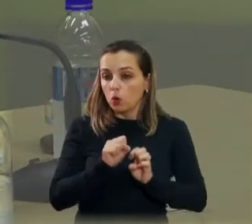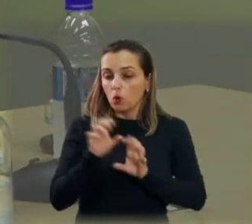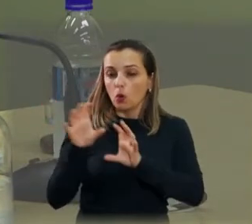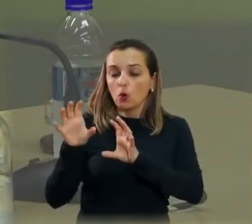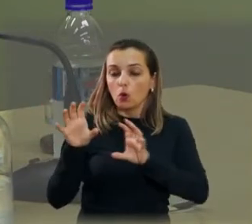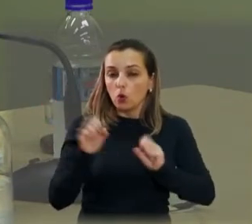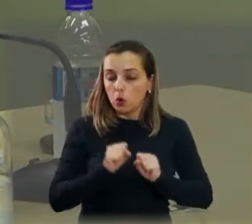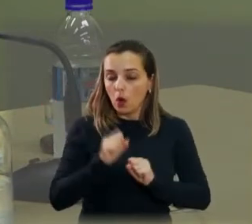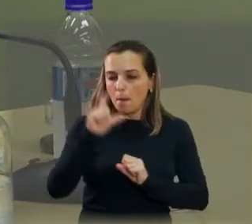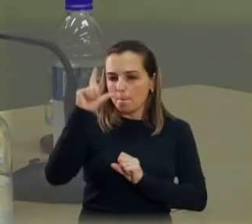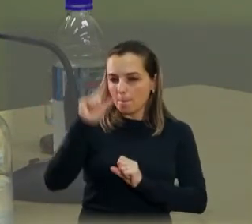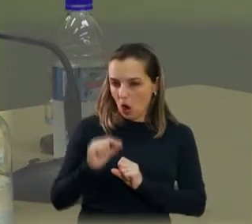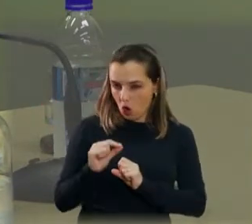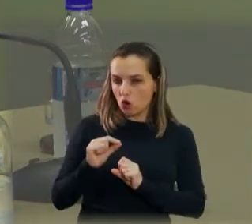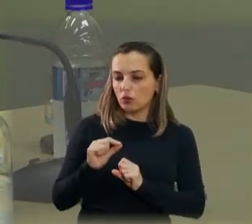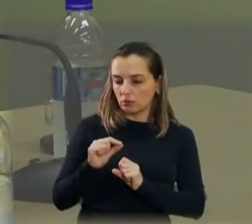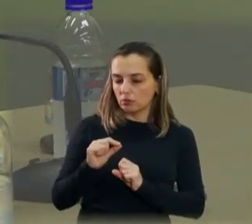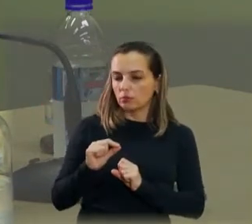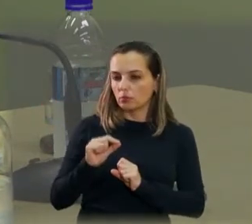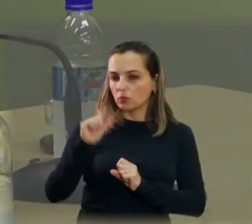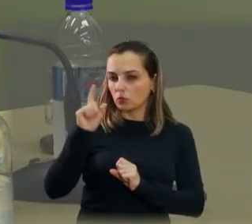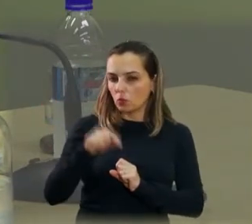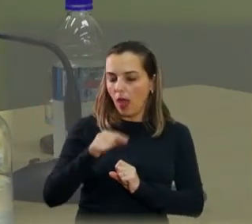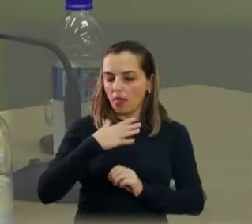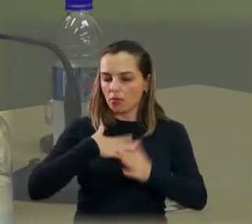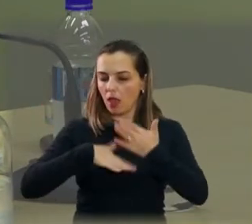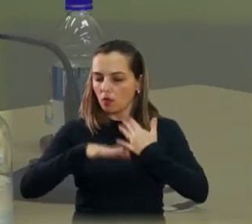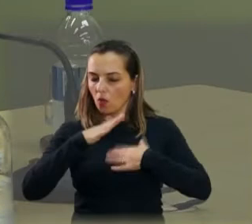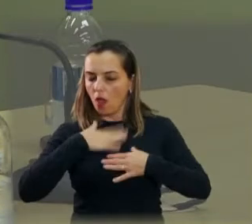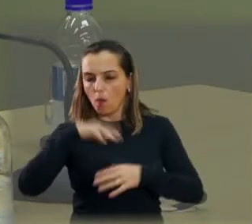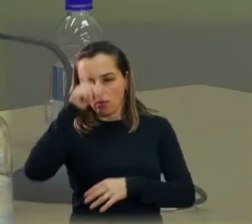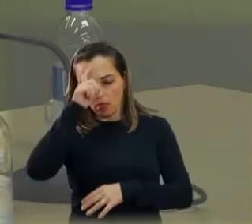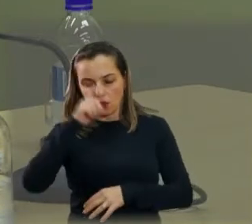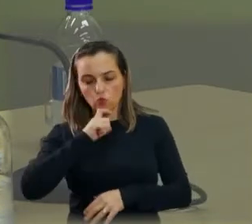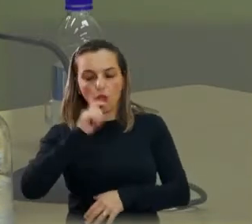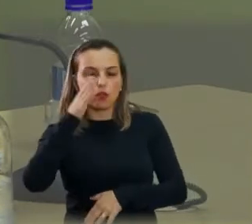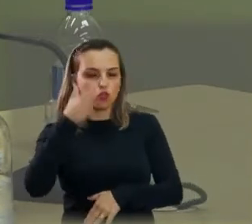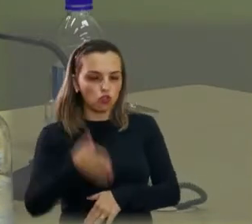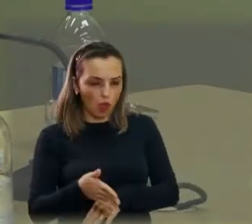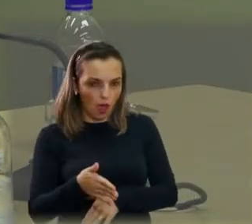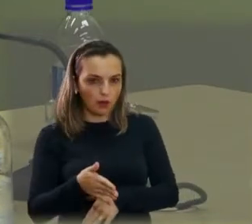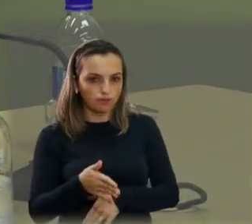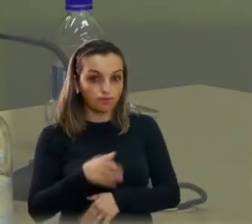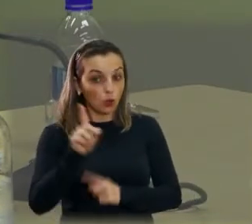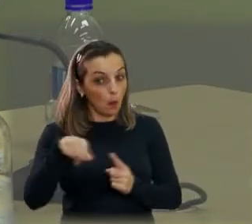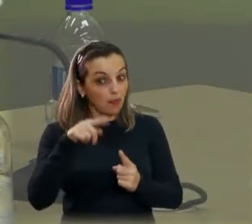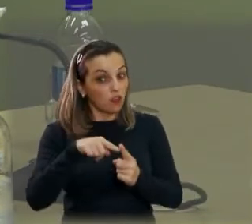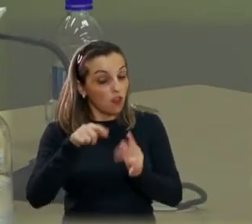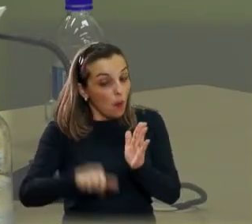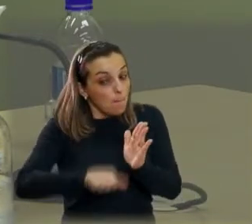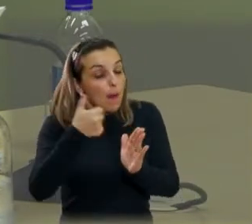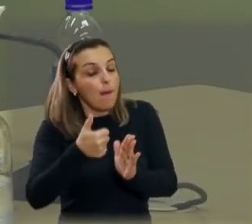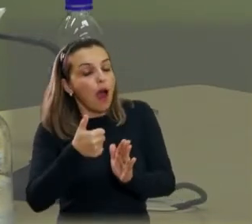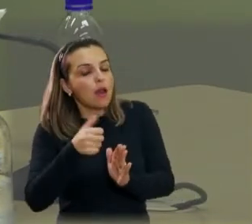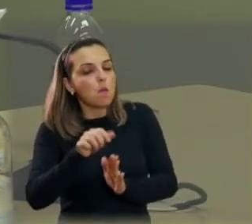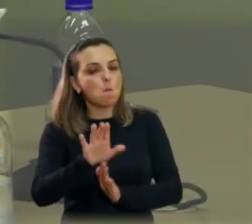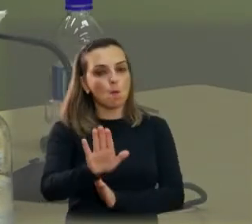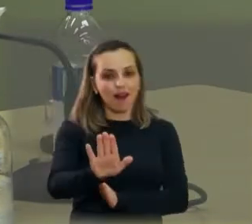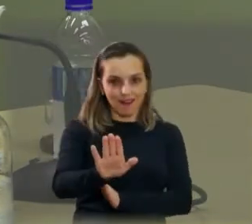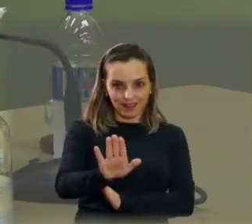é suficiente para dar conforto e ser uma ferramenta para que ele possa vencer a